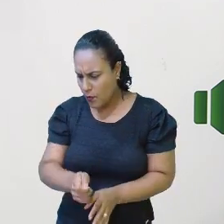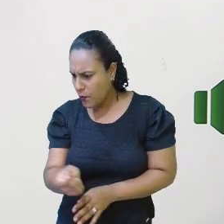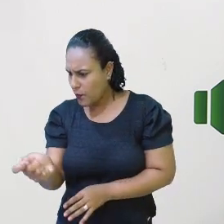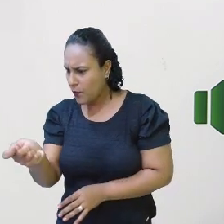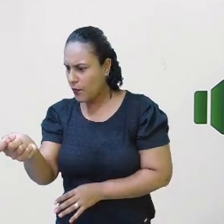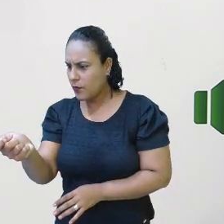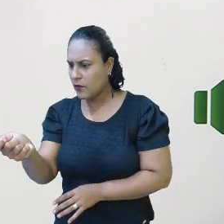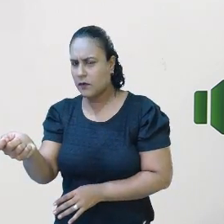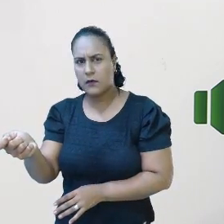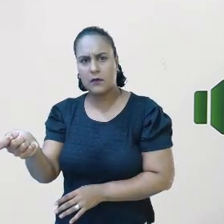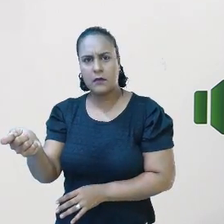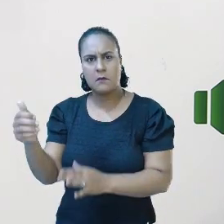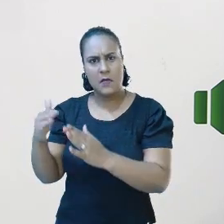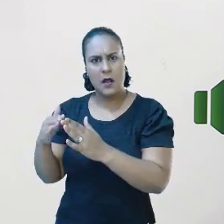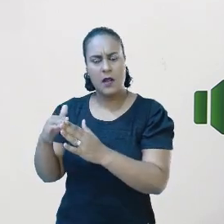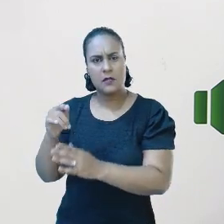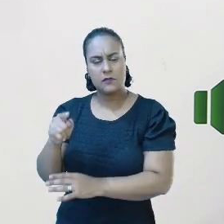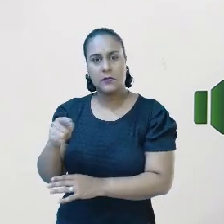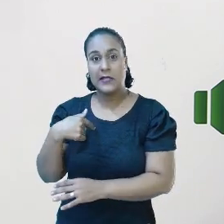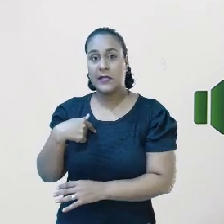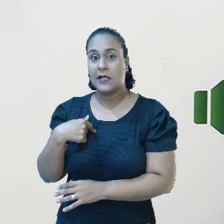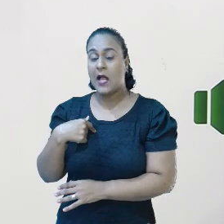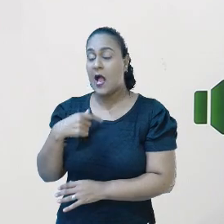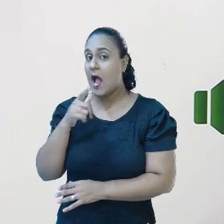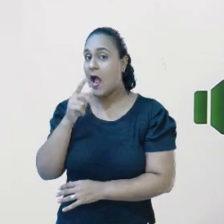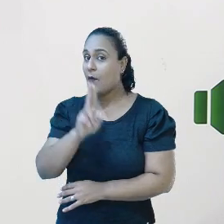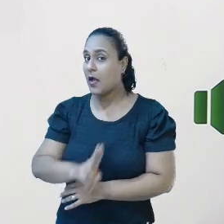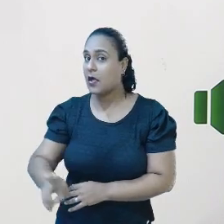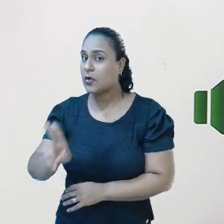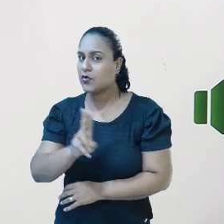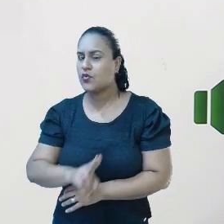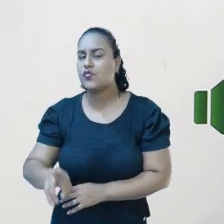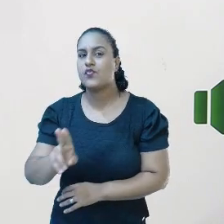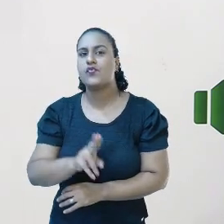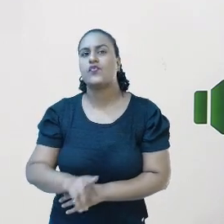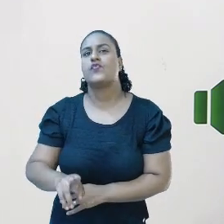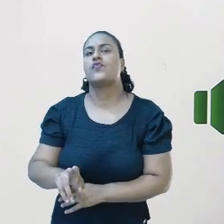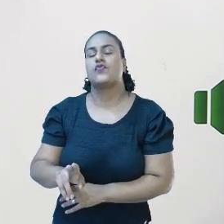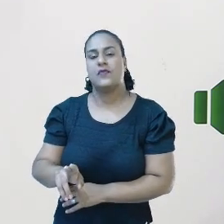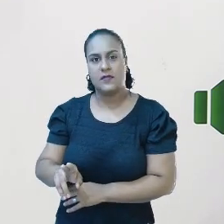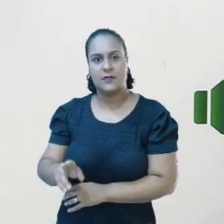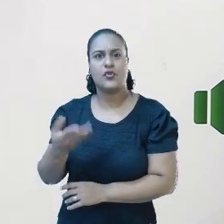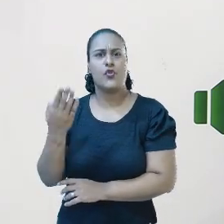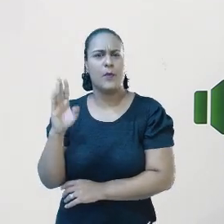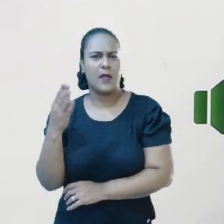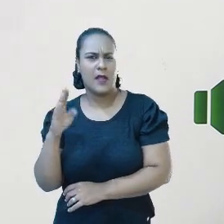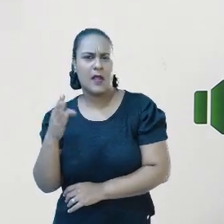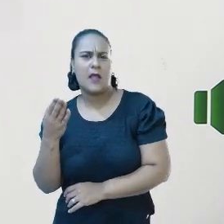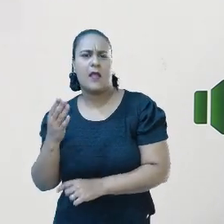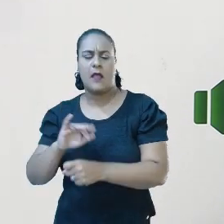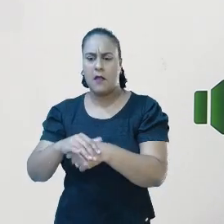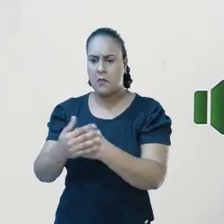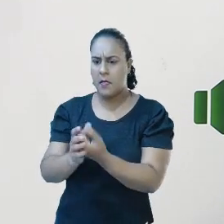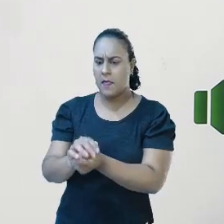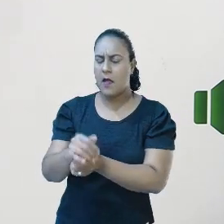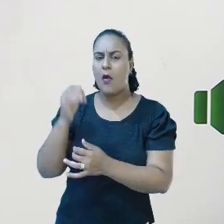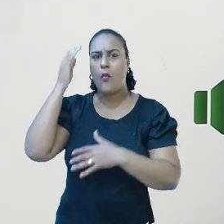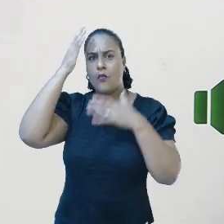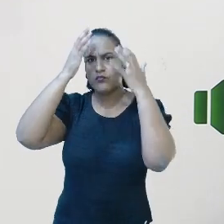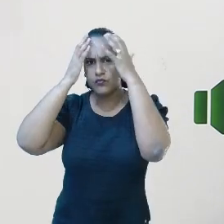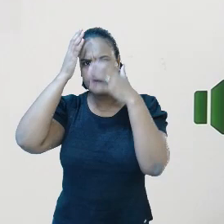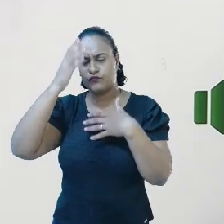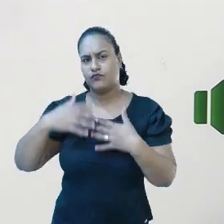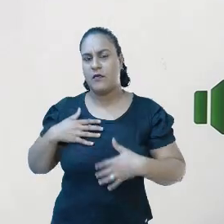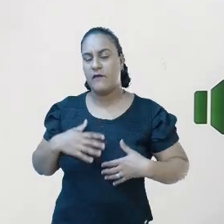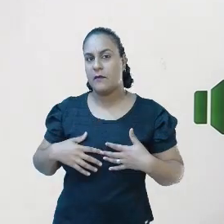Essa água que a gente consome, que sai aí direto das torneiras, que a gente usa para dar descarga, tomar banho, lavar as mãos, será que essa água